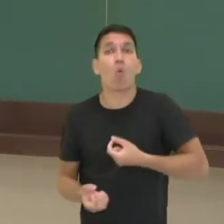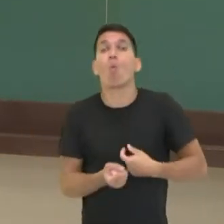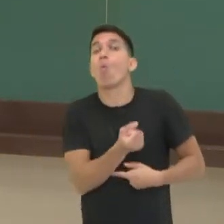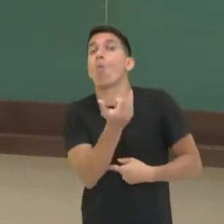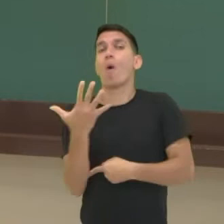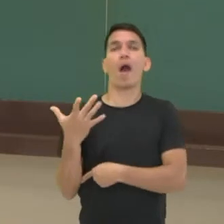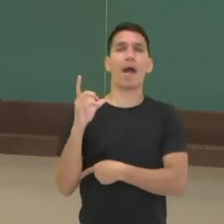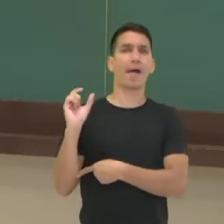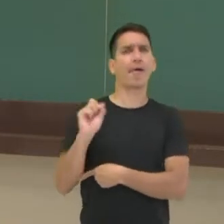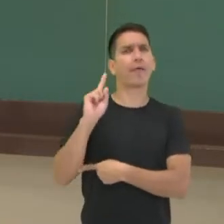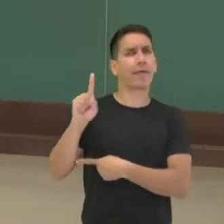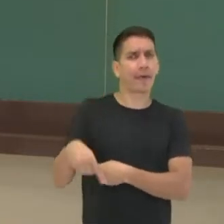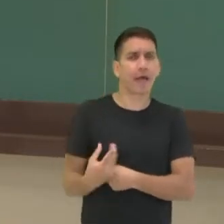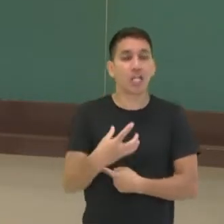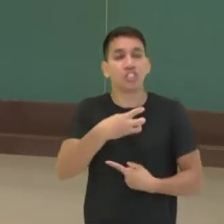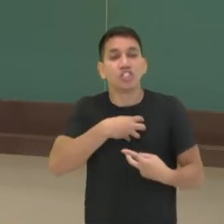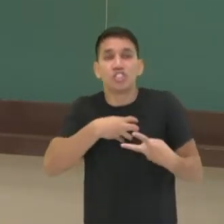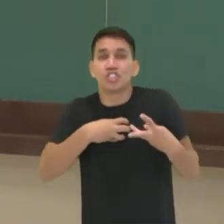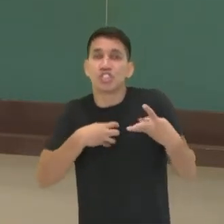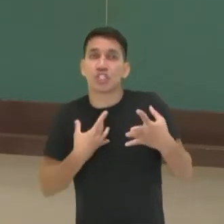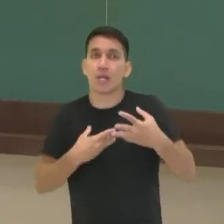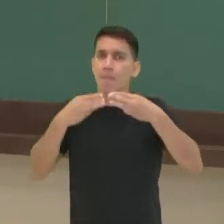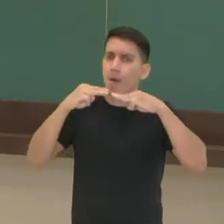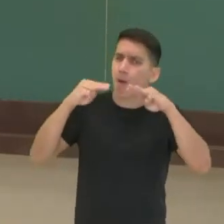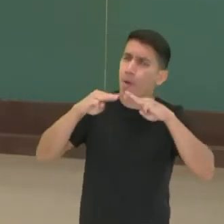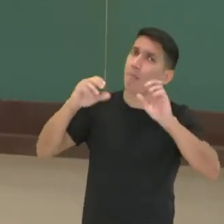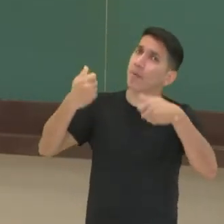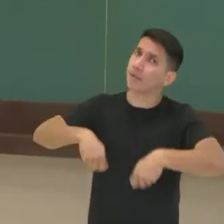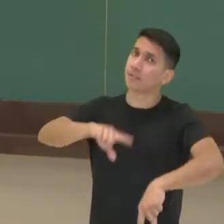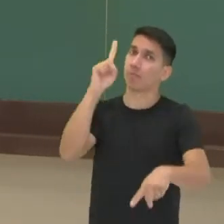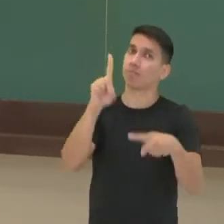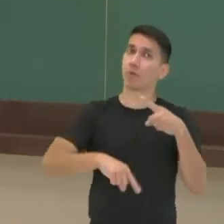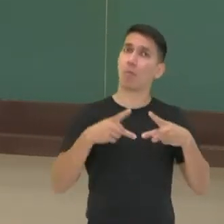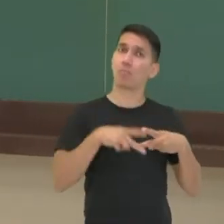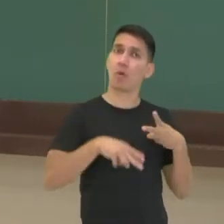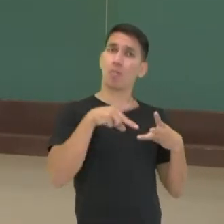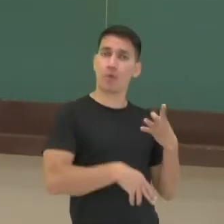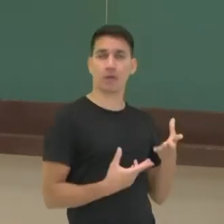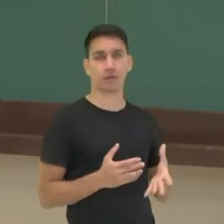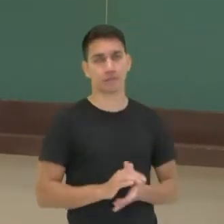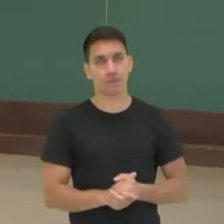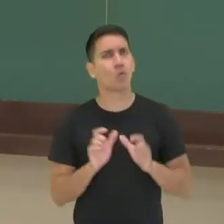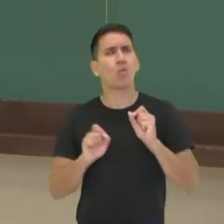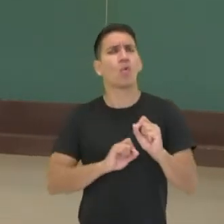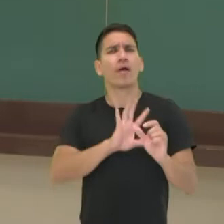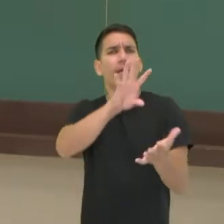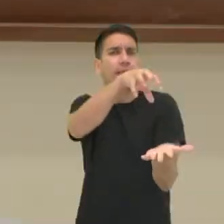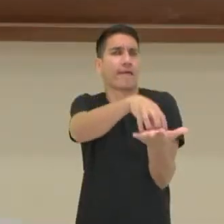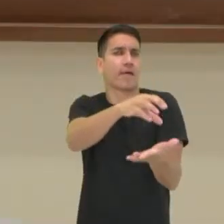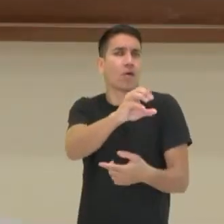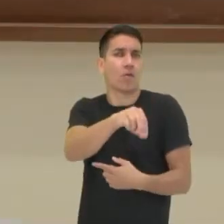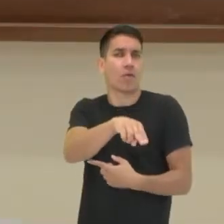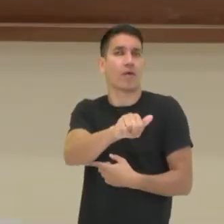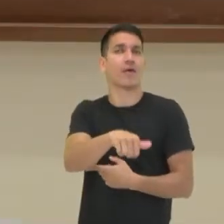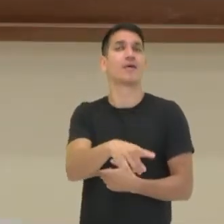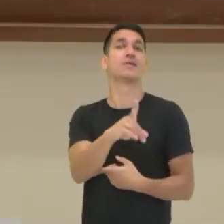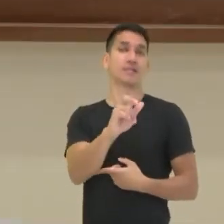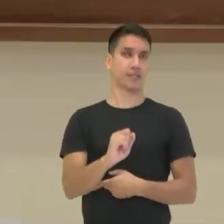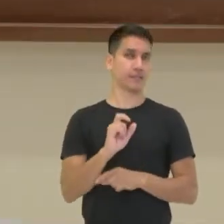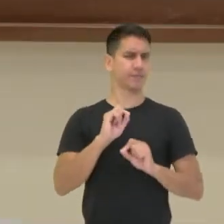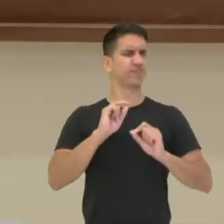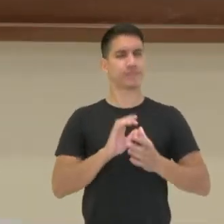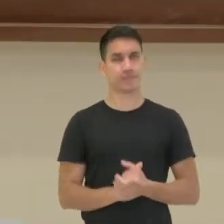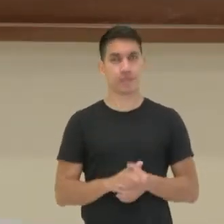são as formas de propaganda que devem ser evitadas. O que é o CONANDA, então? O CONANDA é um